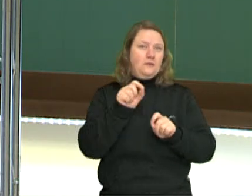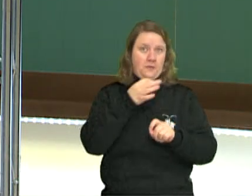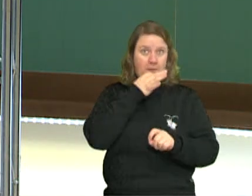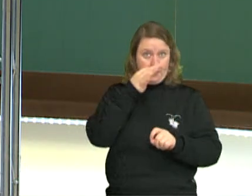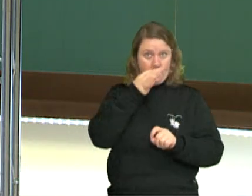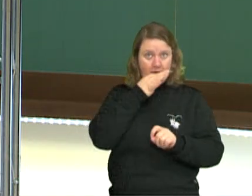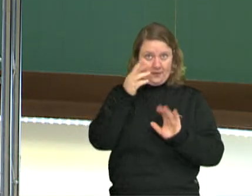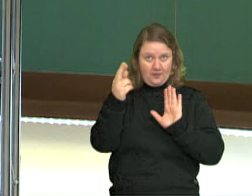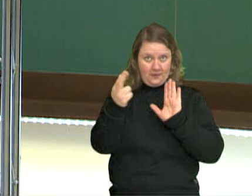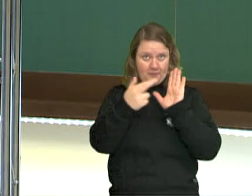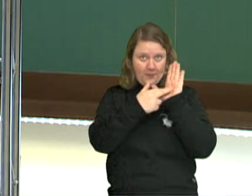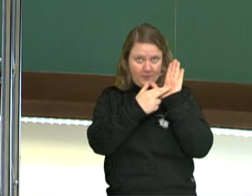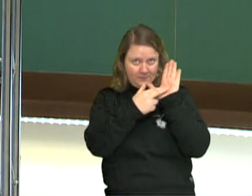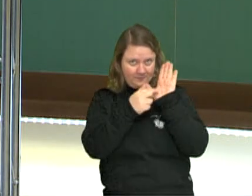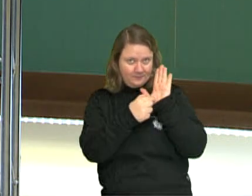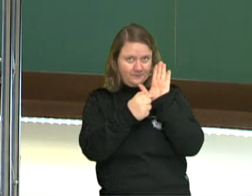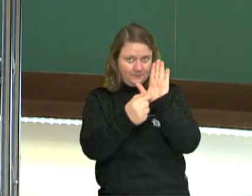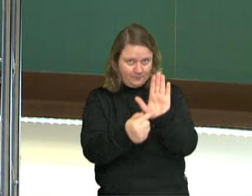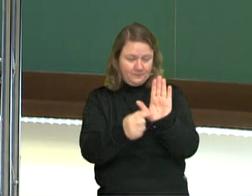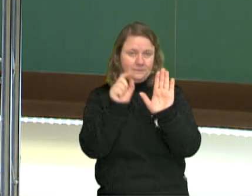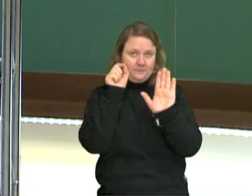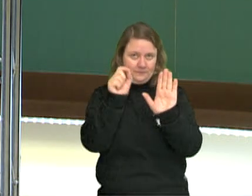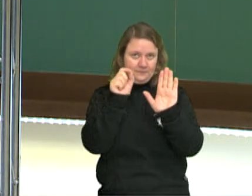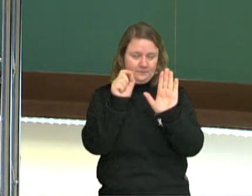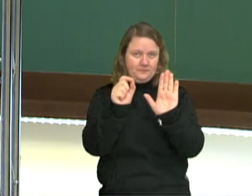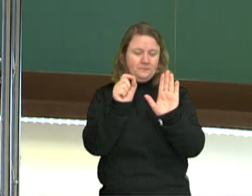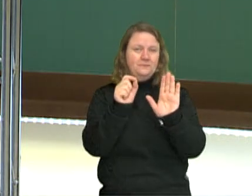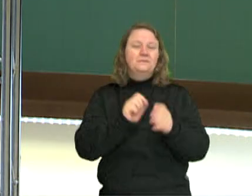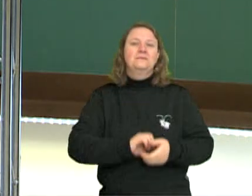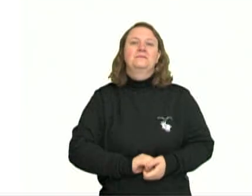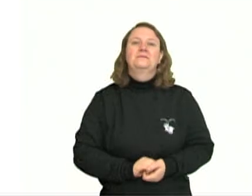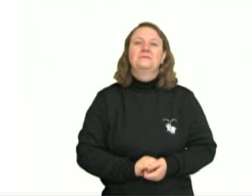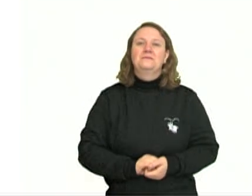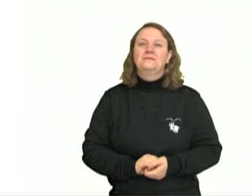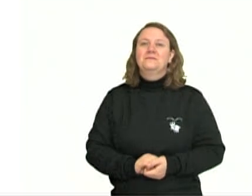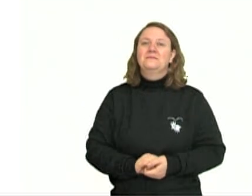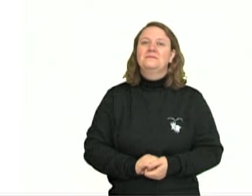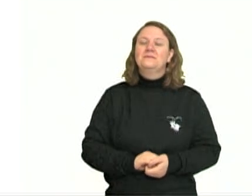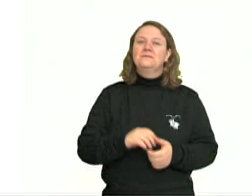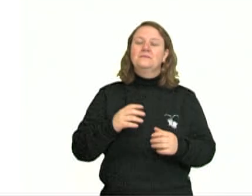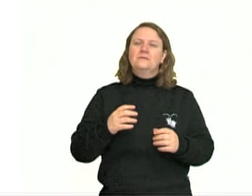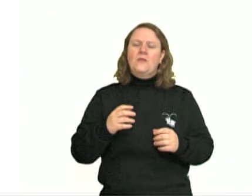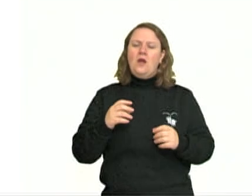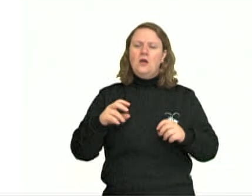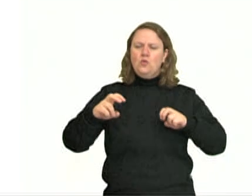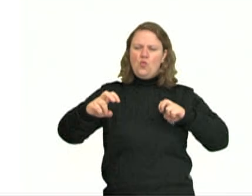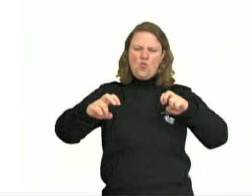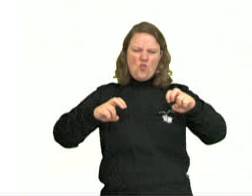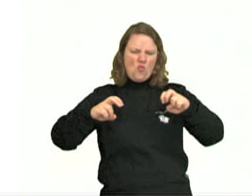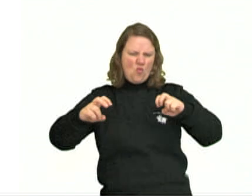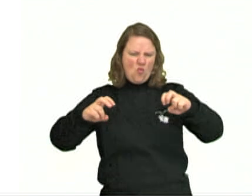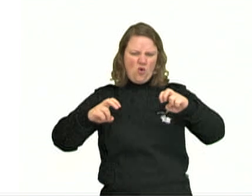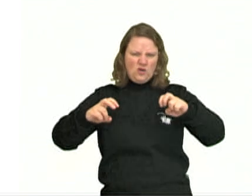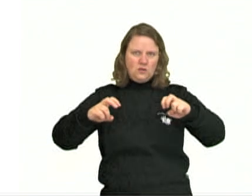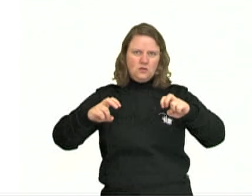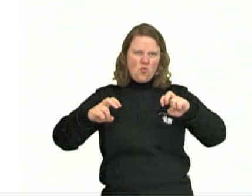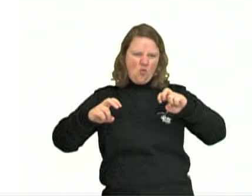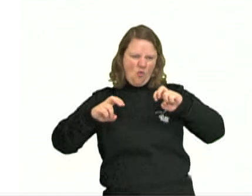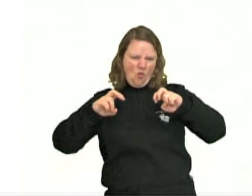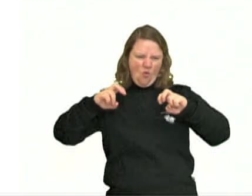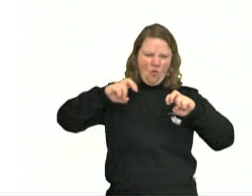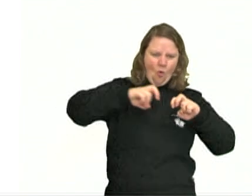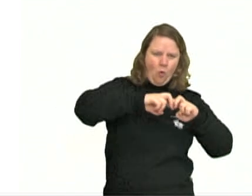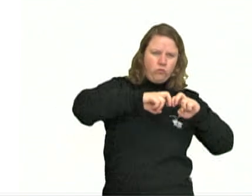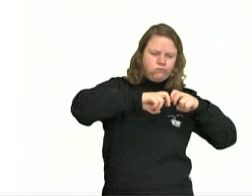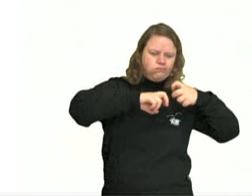sugestão de resposta. Confira com o que você colocou aí no seu caderno. Vamos lá? Dominar o oponente, lançando-o no chão